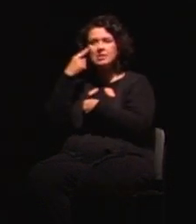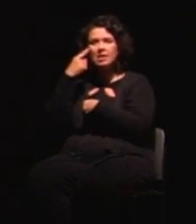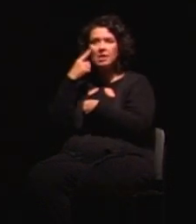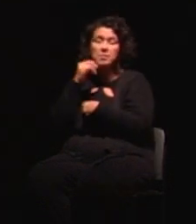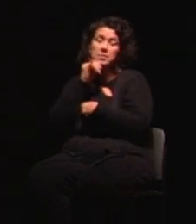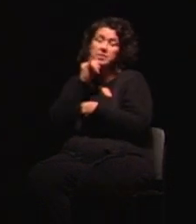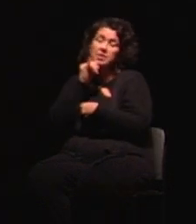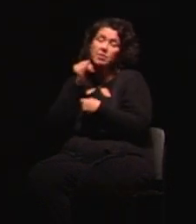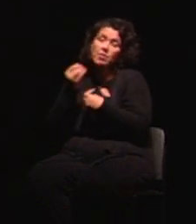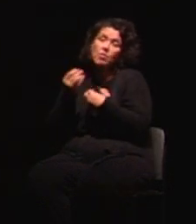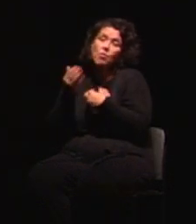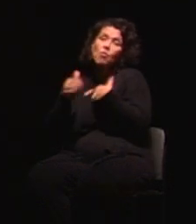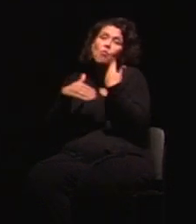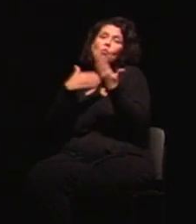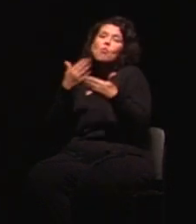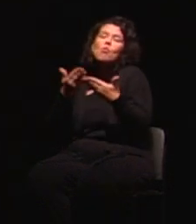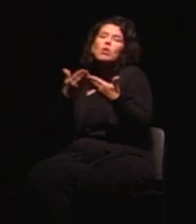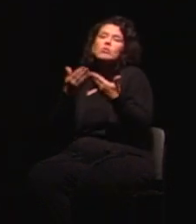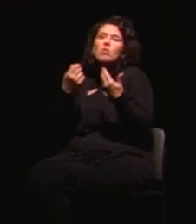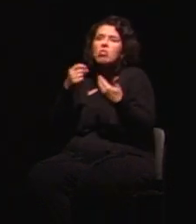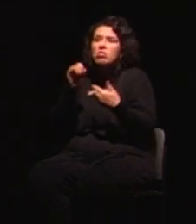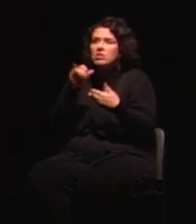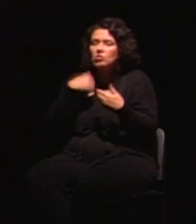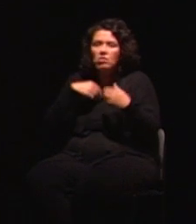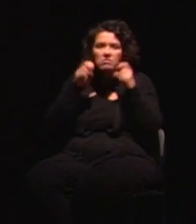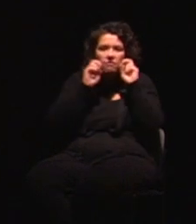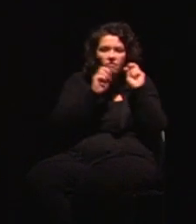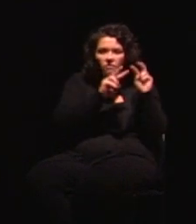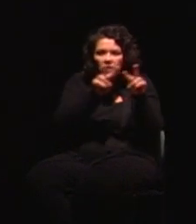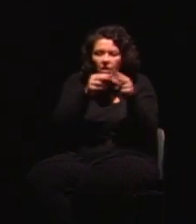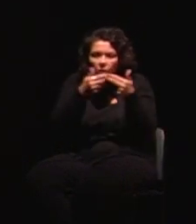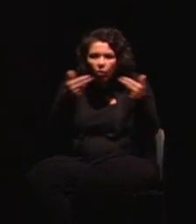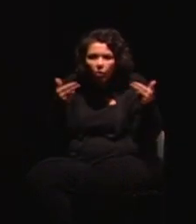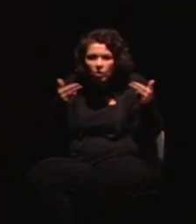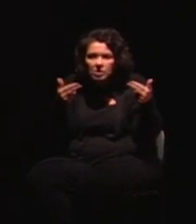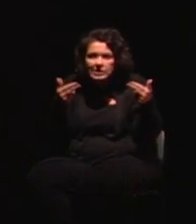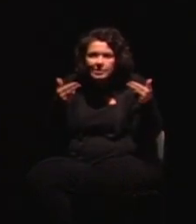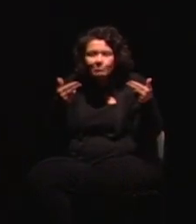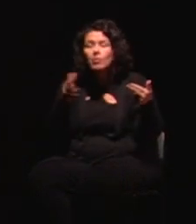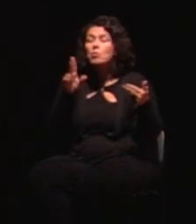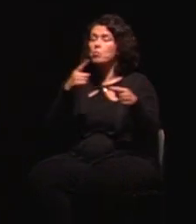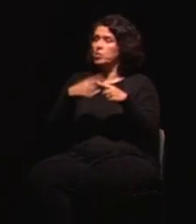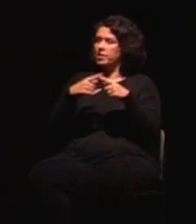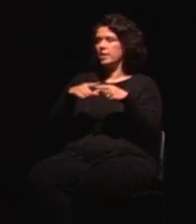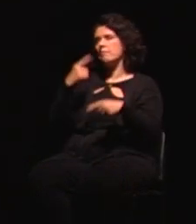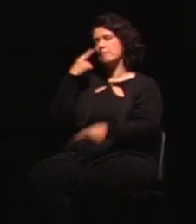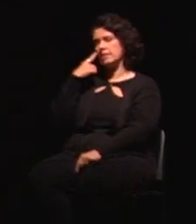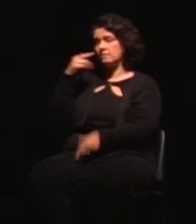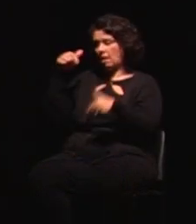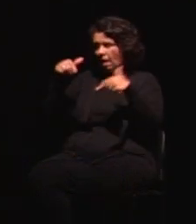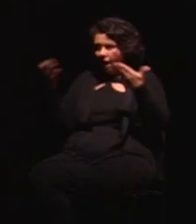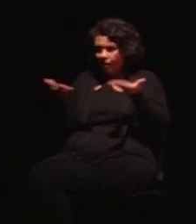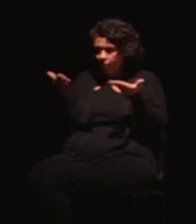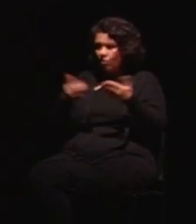fala, de ver essas coisas, porque eu acho que a gente está num mundo que não só o passado